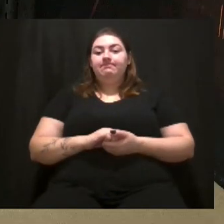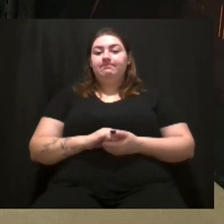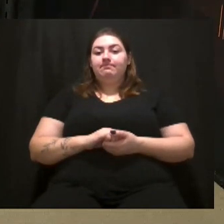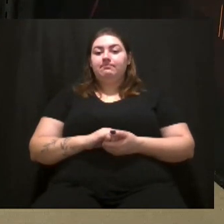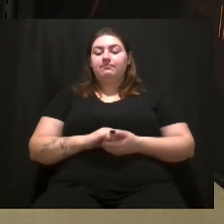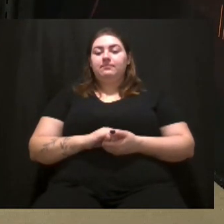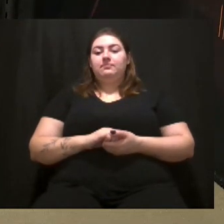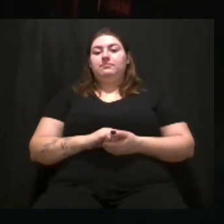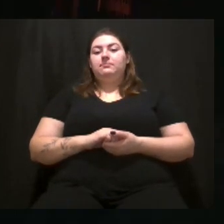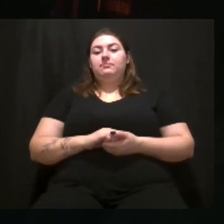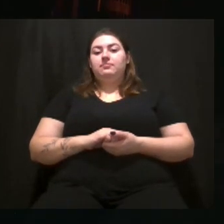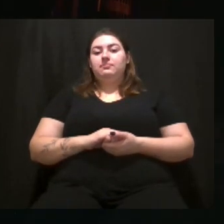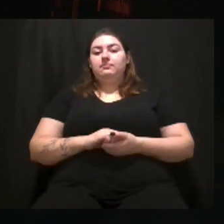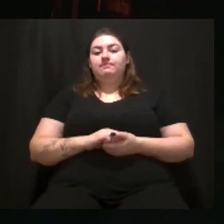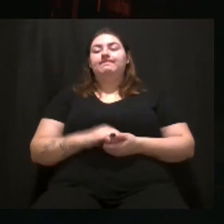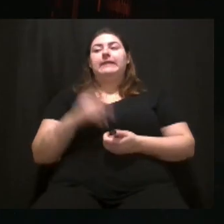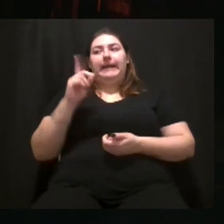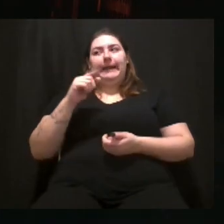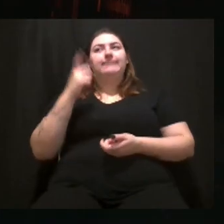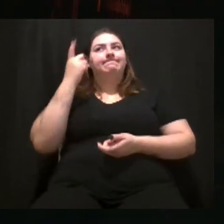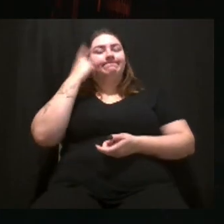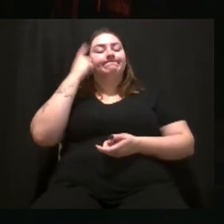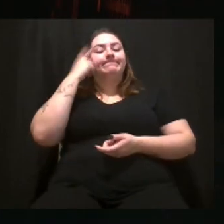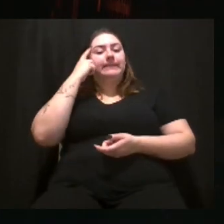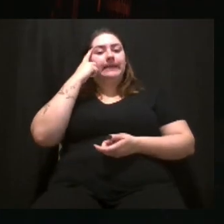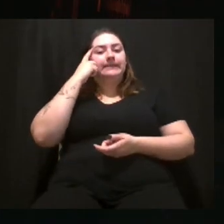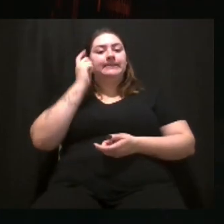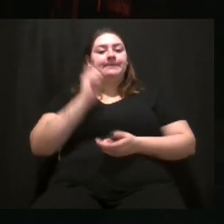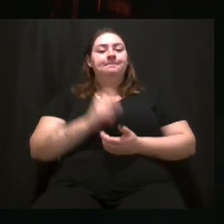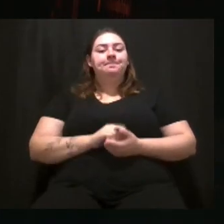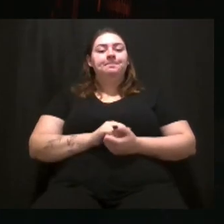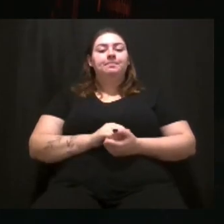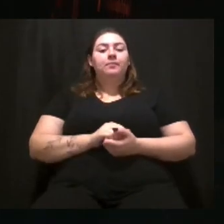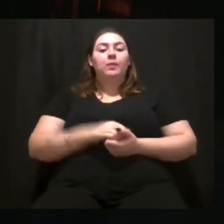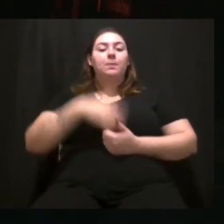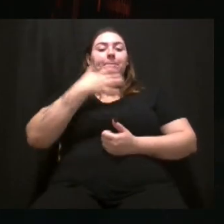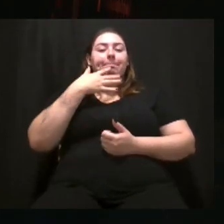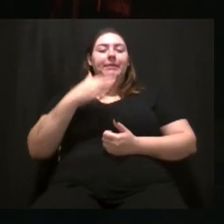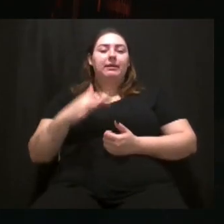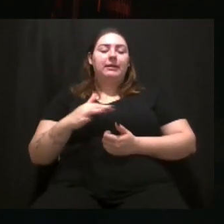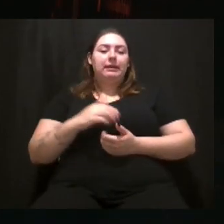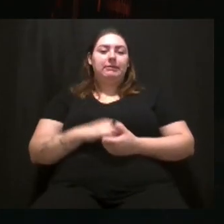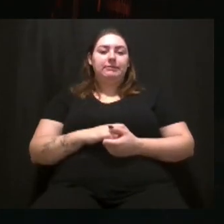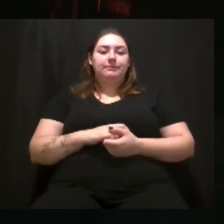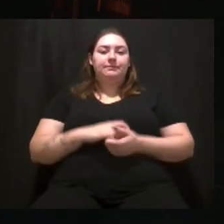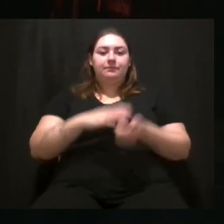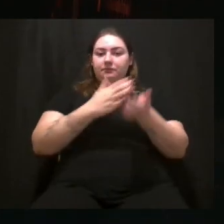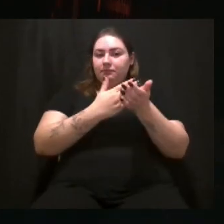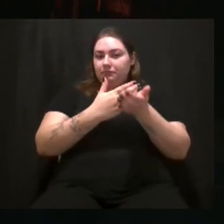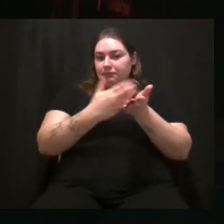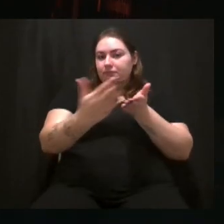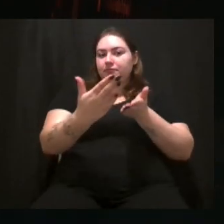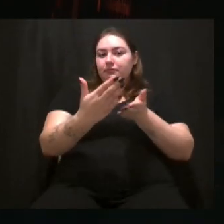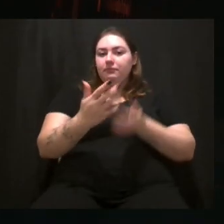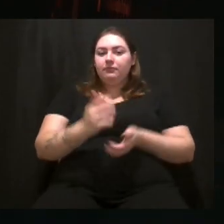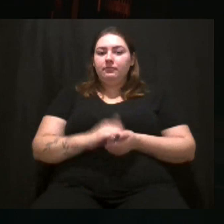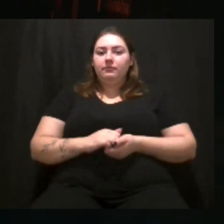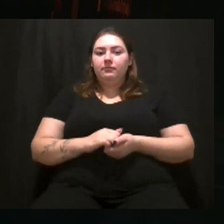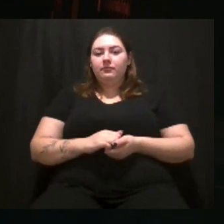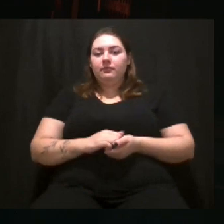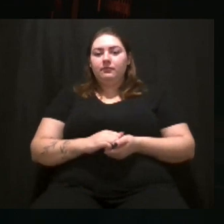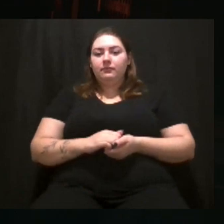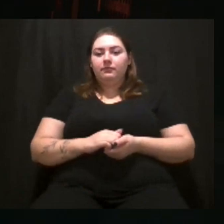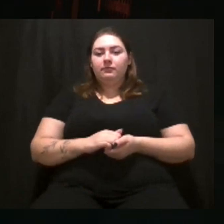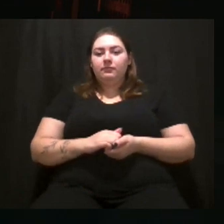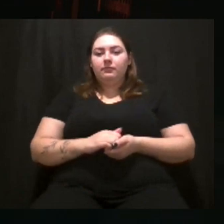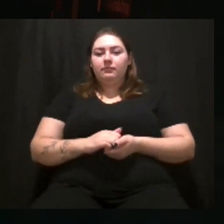Exatamente, de se pensar, né? Porque imagina, você pega uma criança lá na iniciação escolar, né? Aí coloca em um período